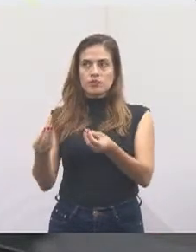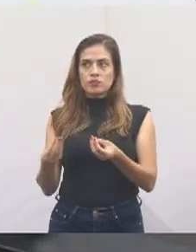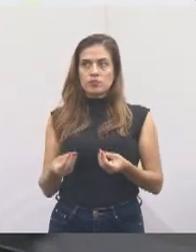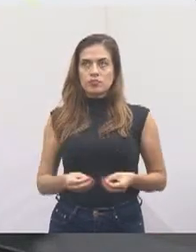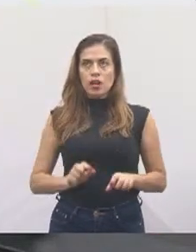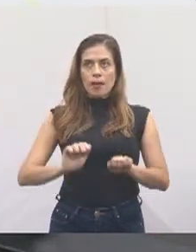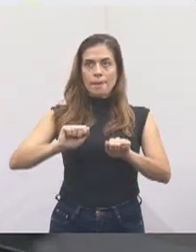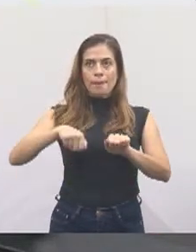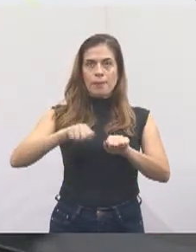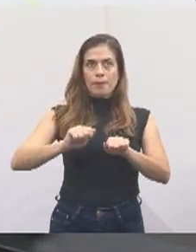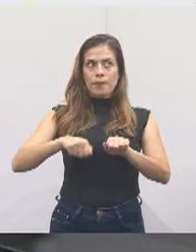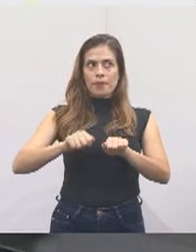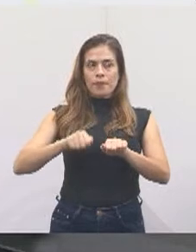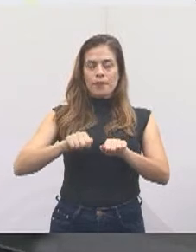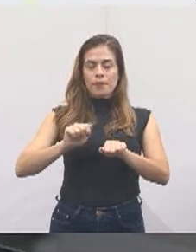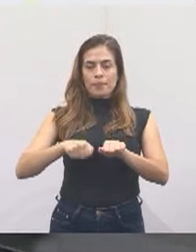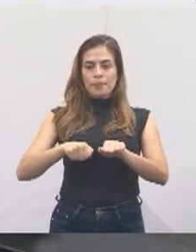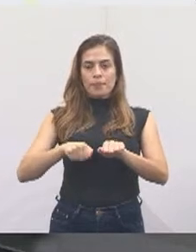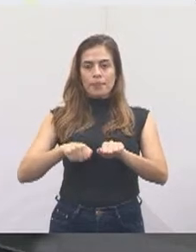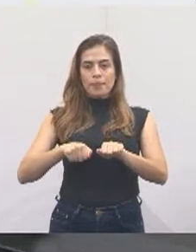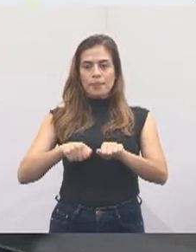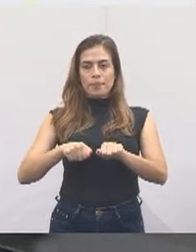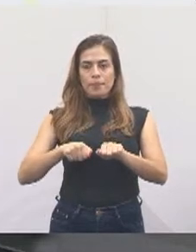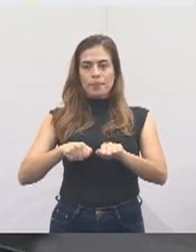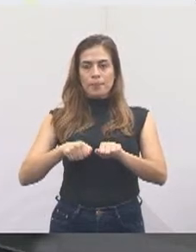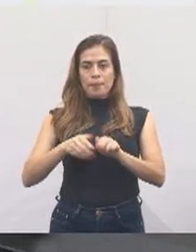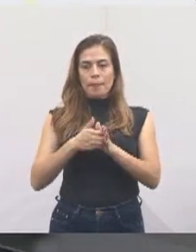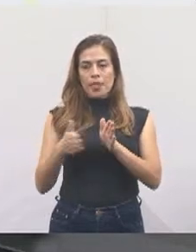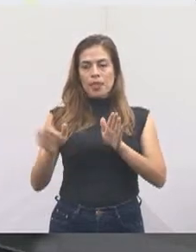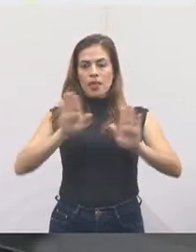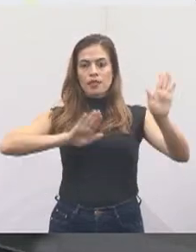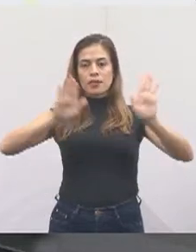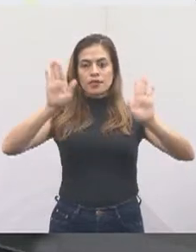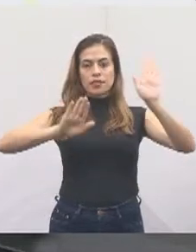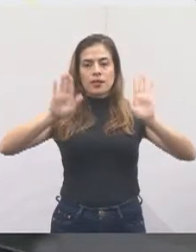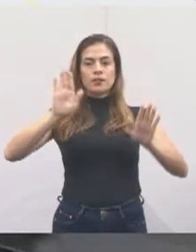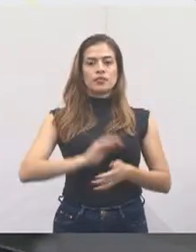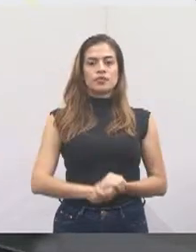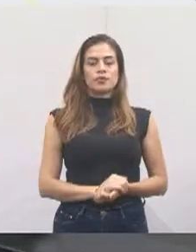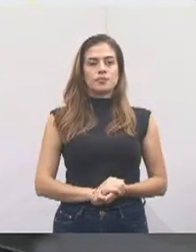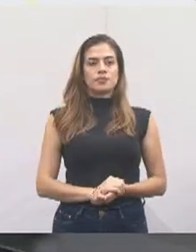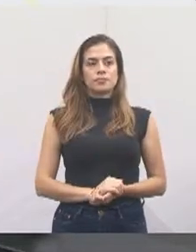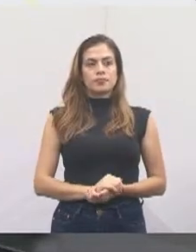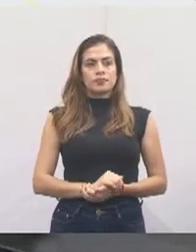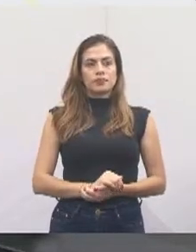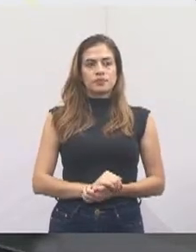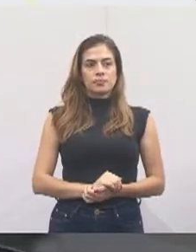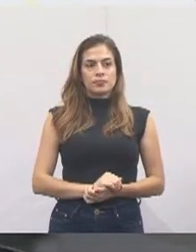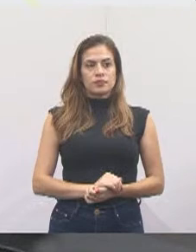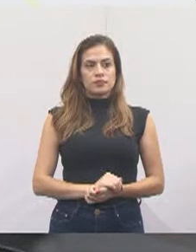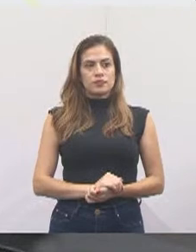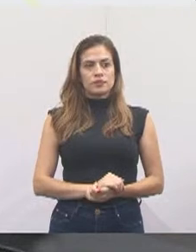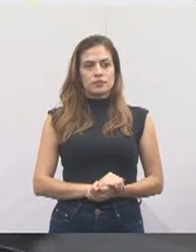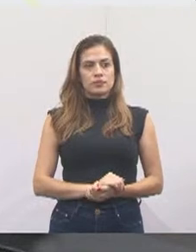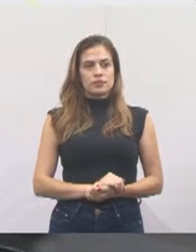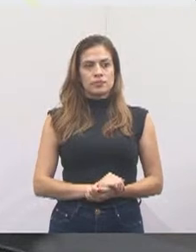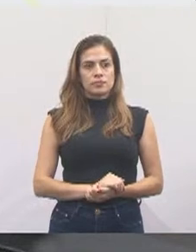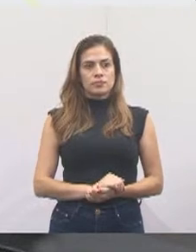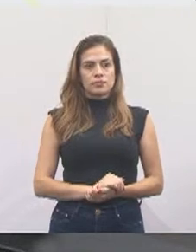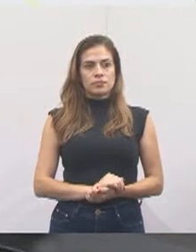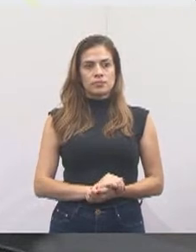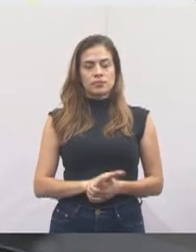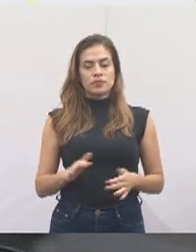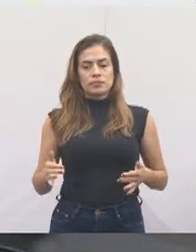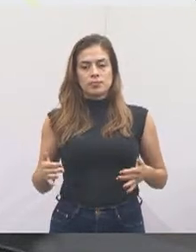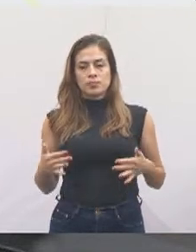do motociclista que estão estão em processo licitatório modernização de armamento utilizado